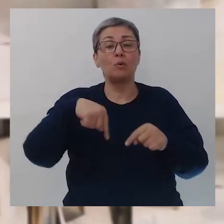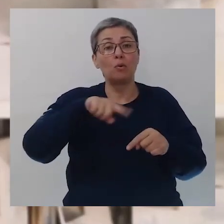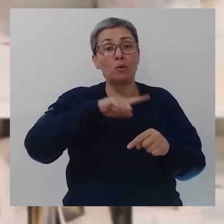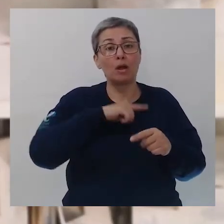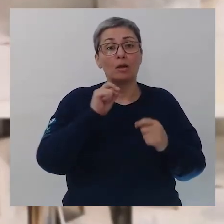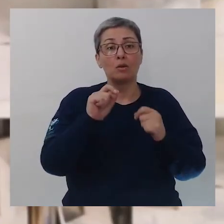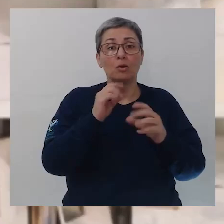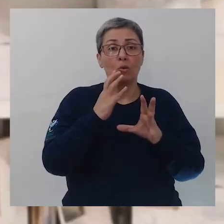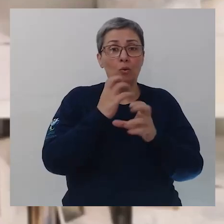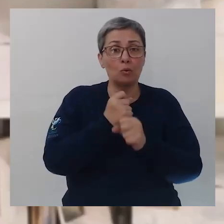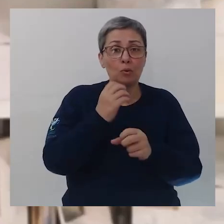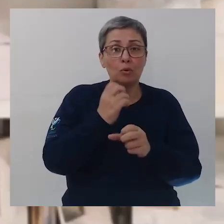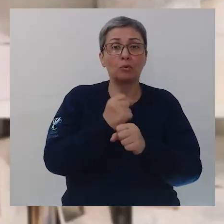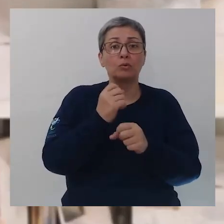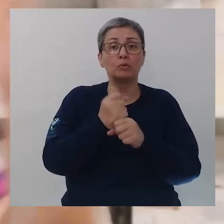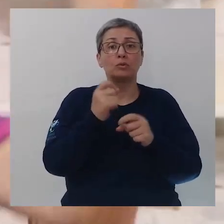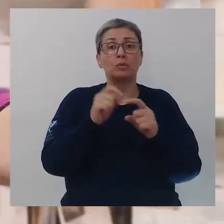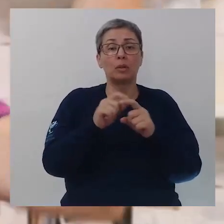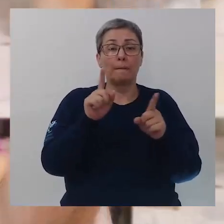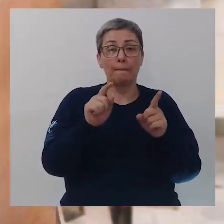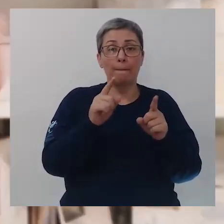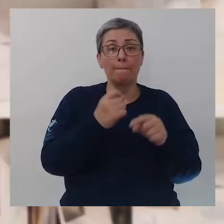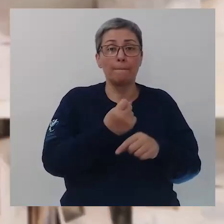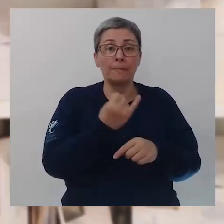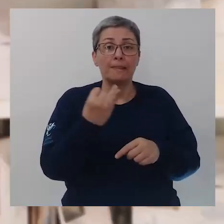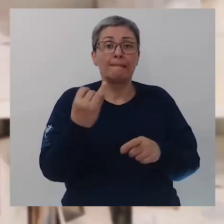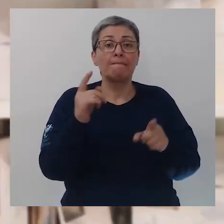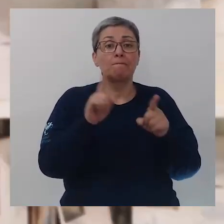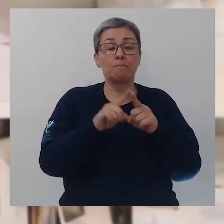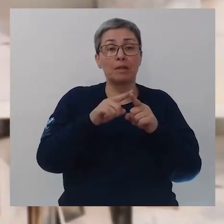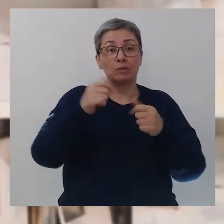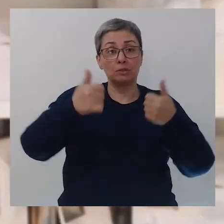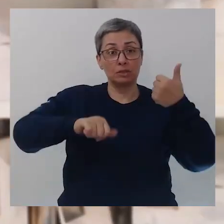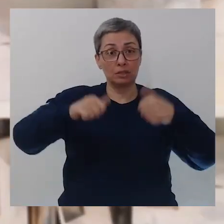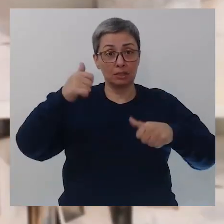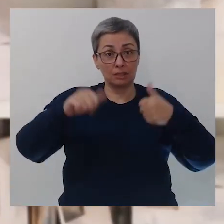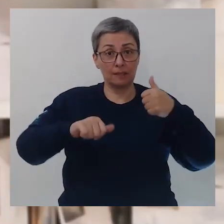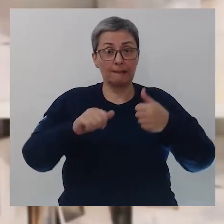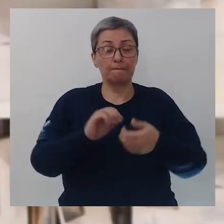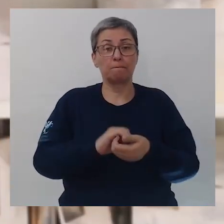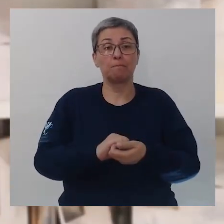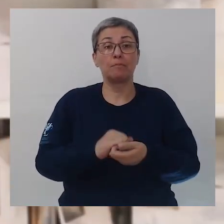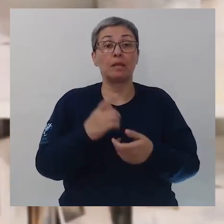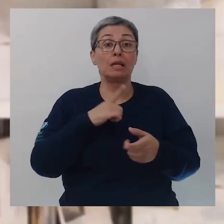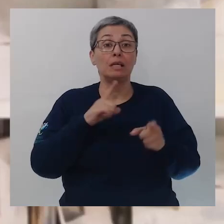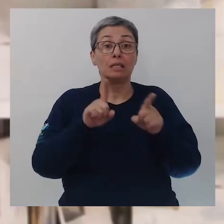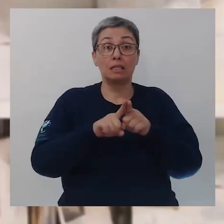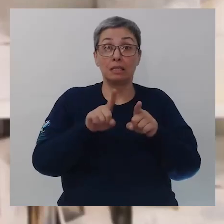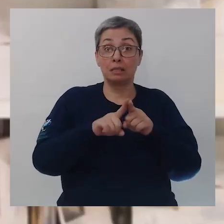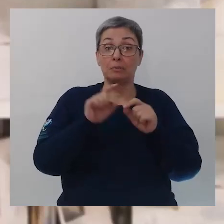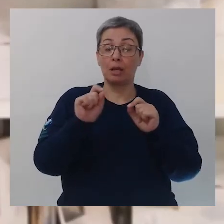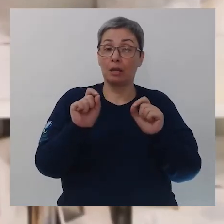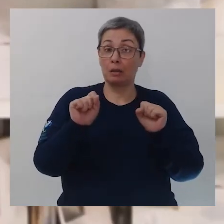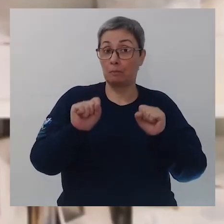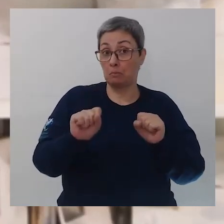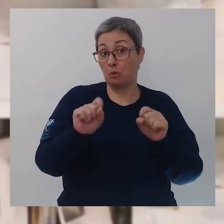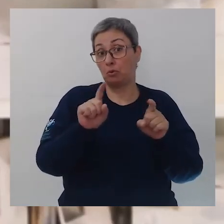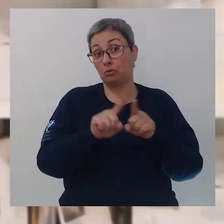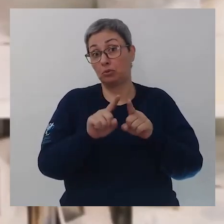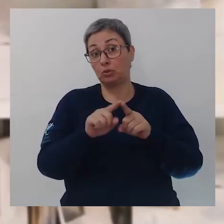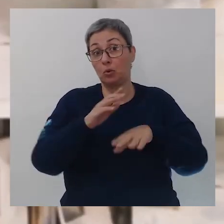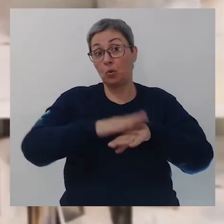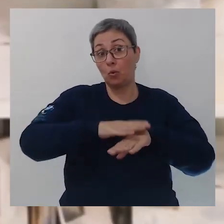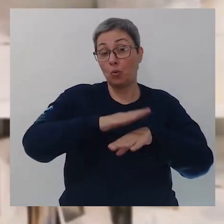possibilita coletar dados, né? E analisá-los, né? Assim, sendo possível